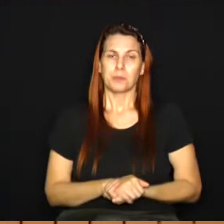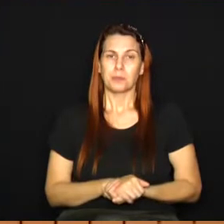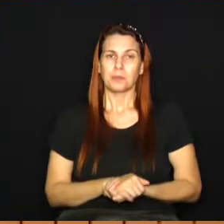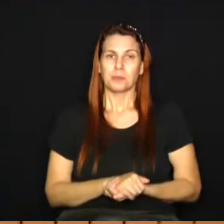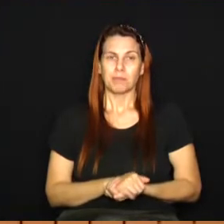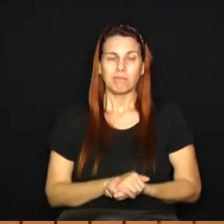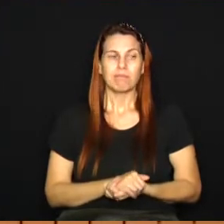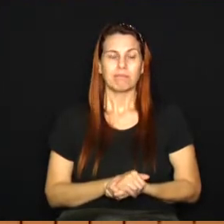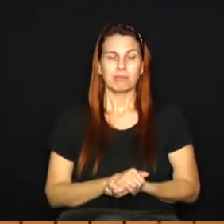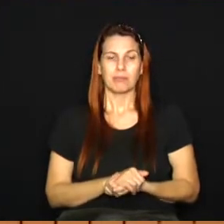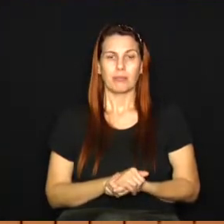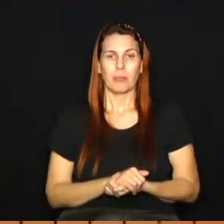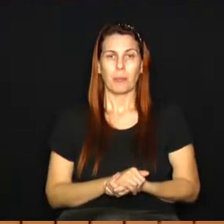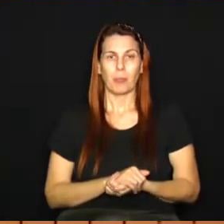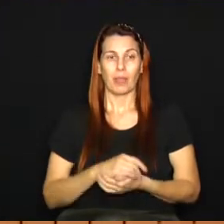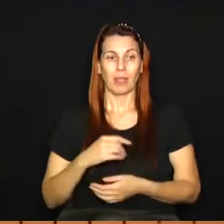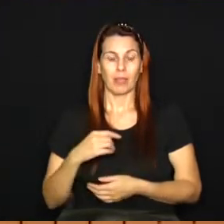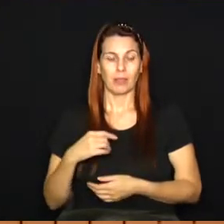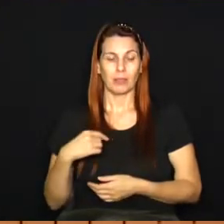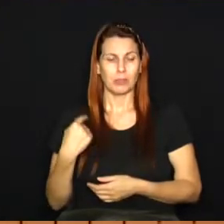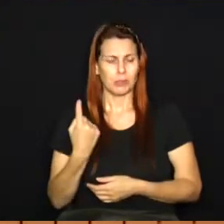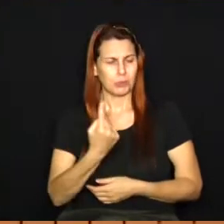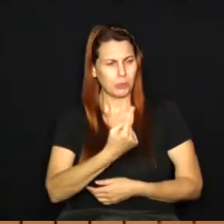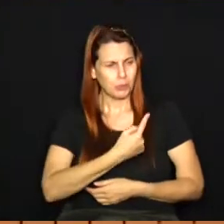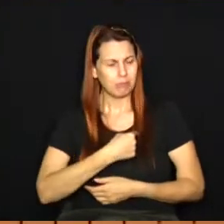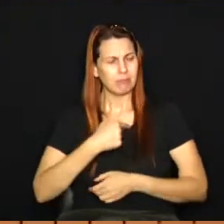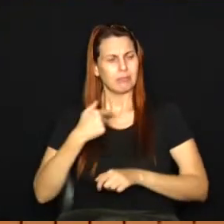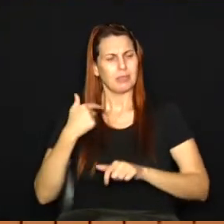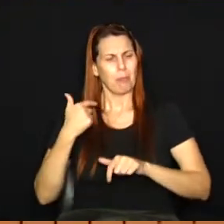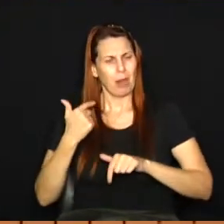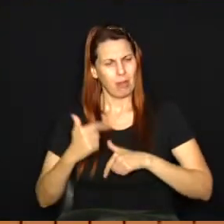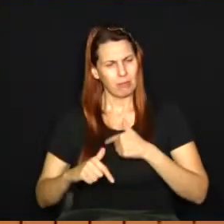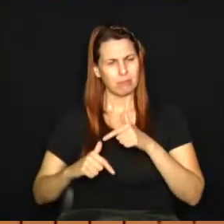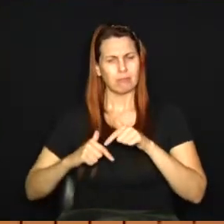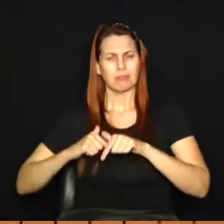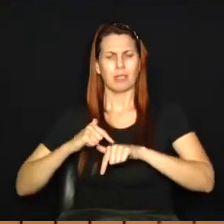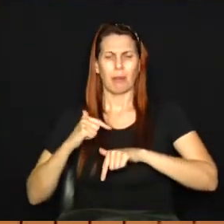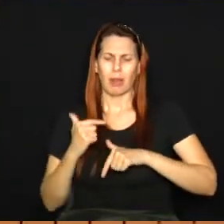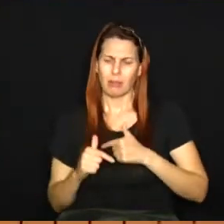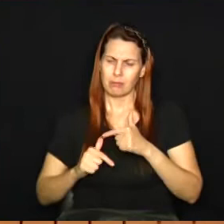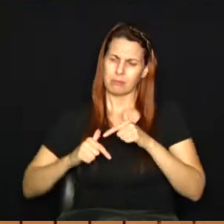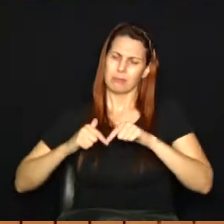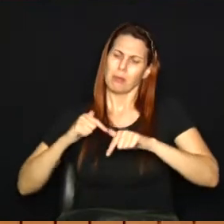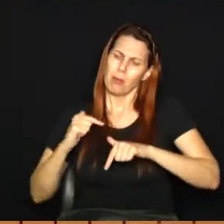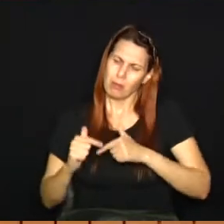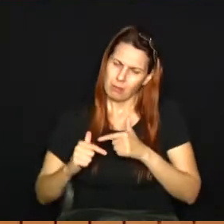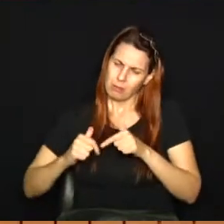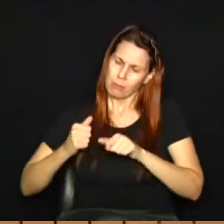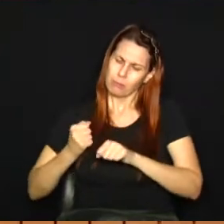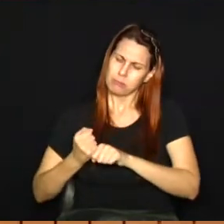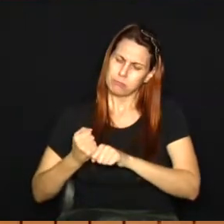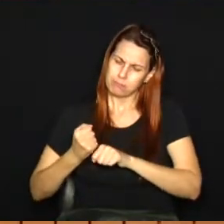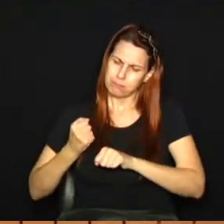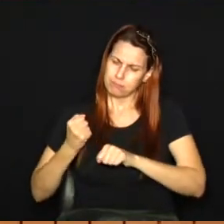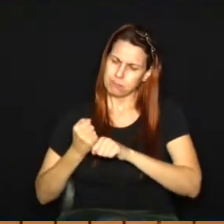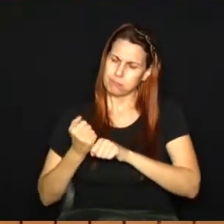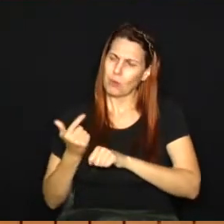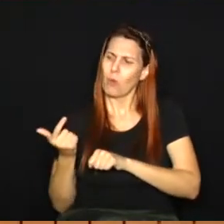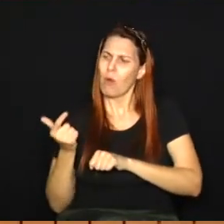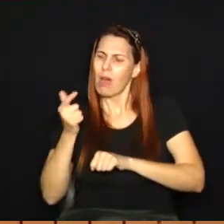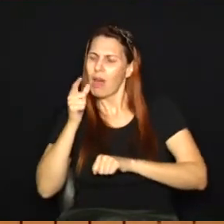de modo que nós fomos ali trabalhando, fomos ali construindo, fomos tentando